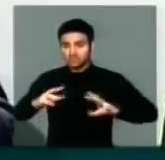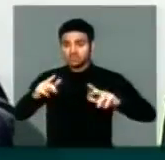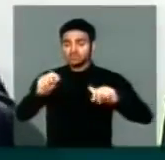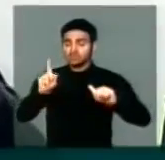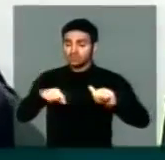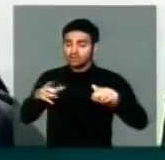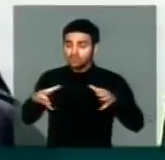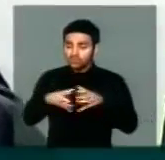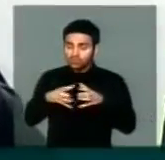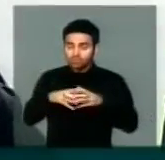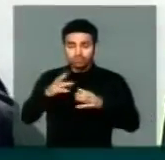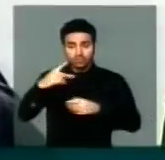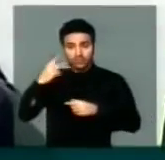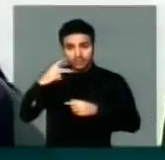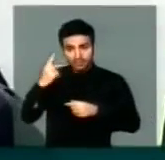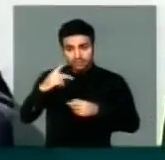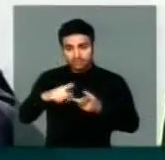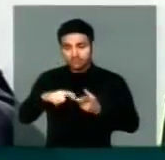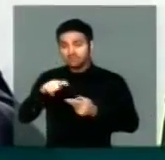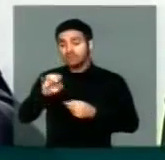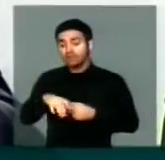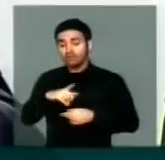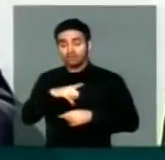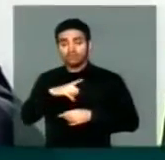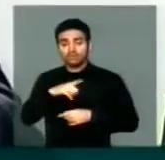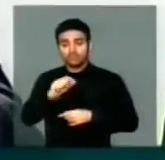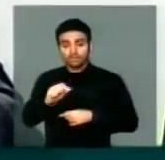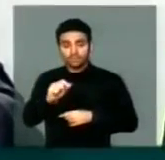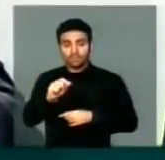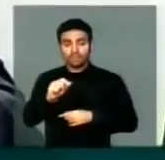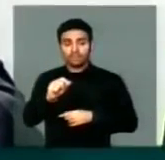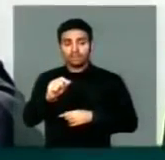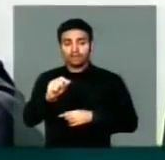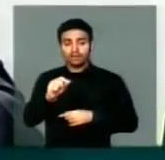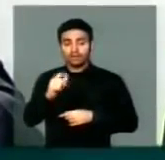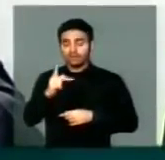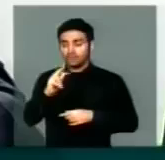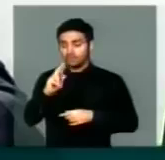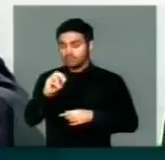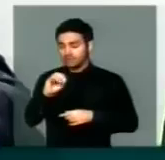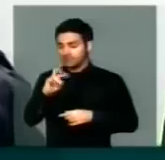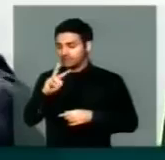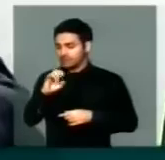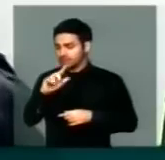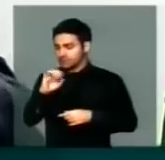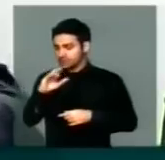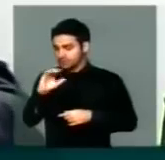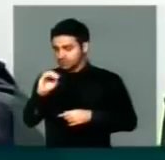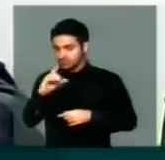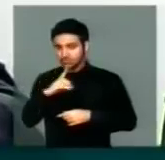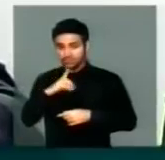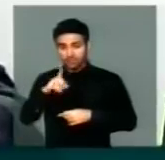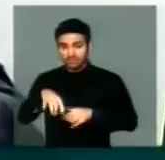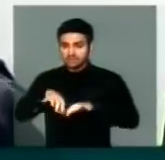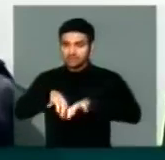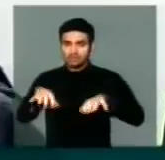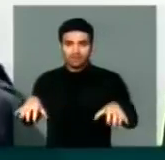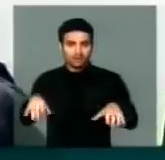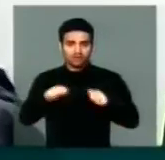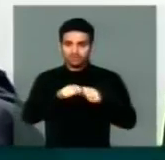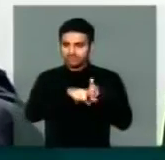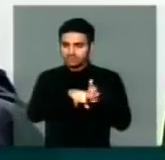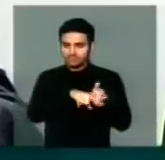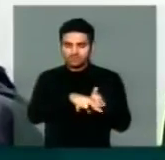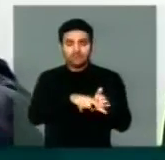núcleo político de vantagem de quem tem foro privilegiado tem uma investigação em inquérito próprio apartada, que